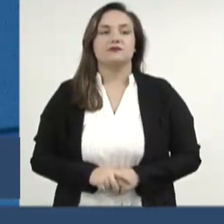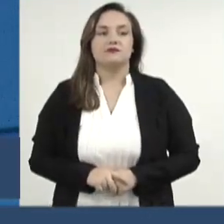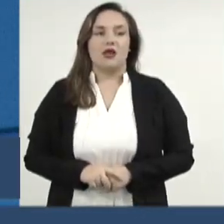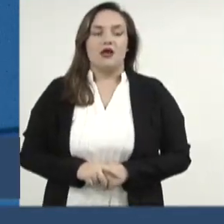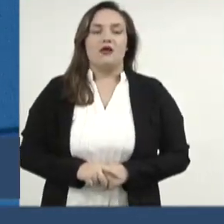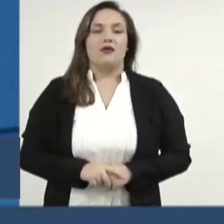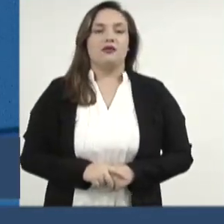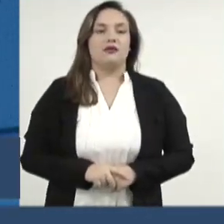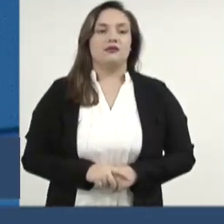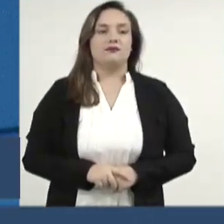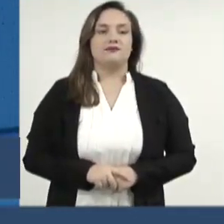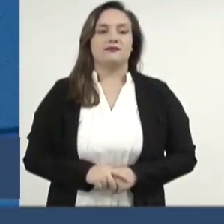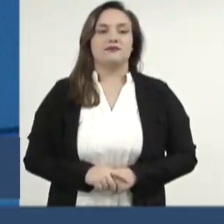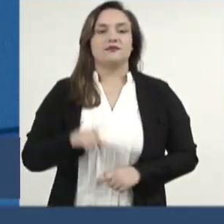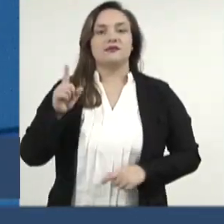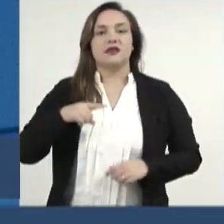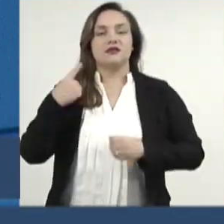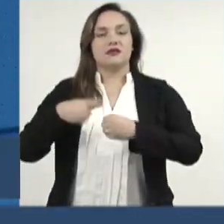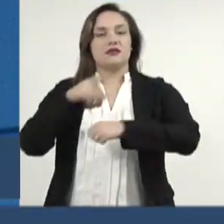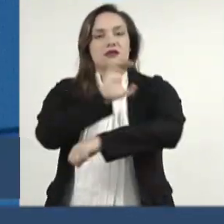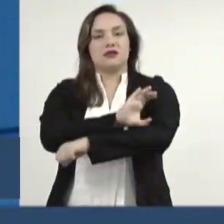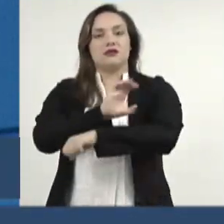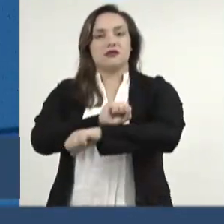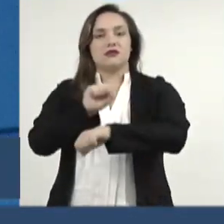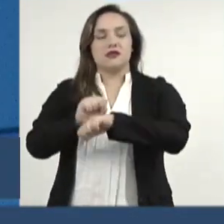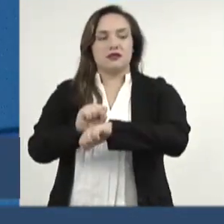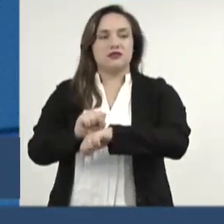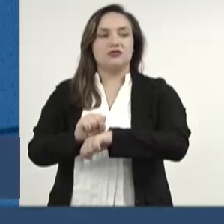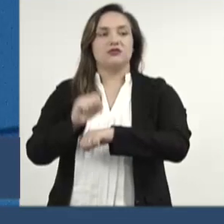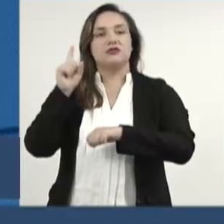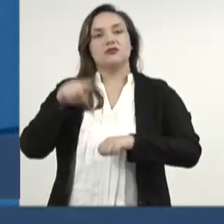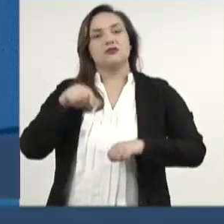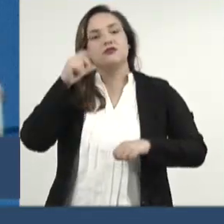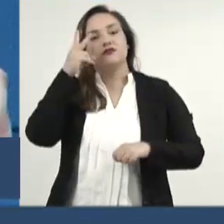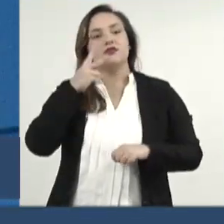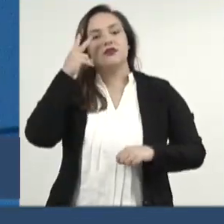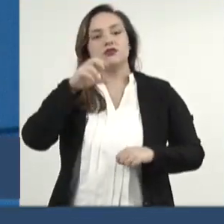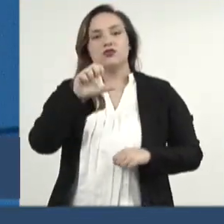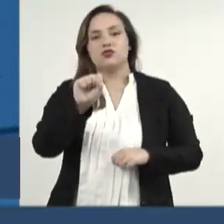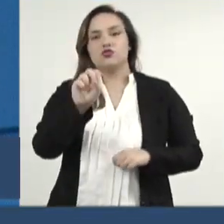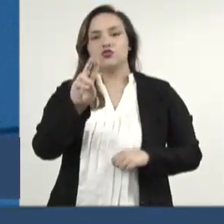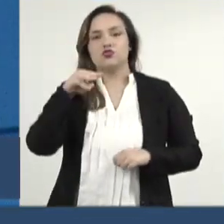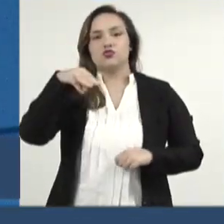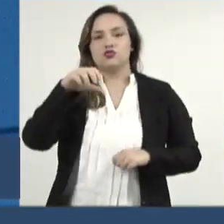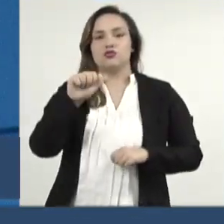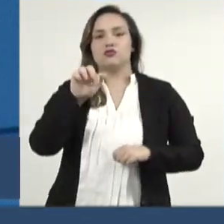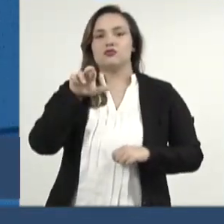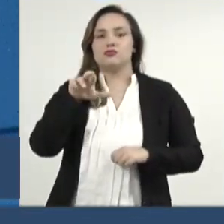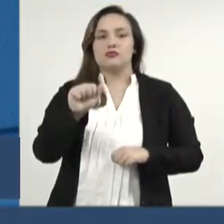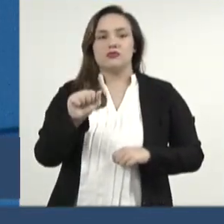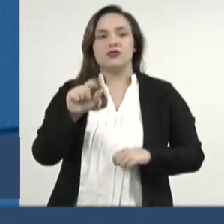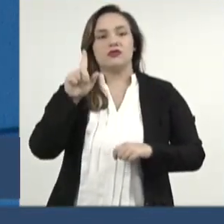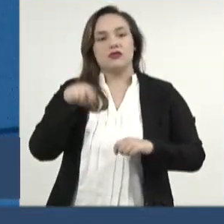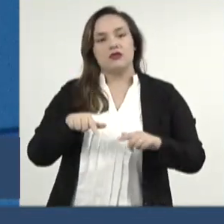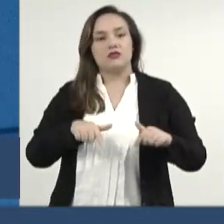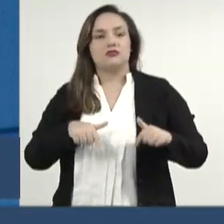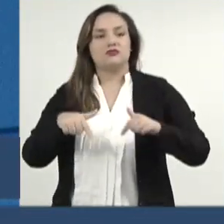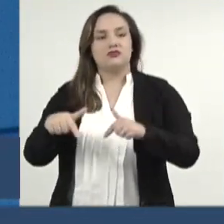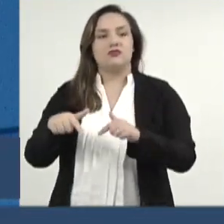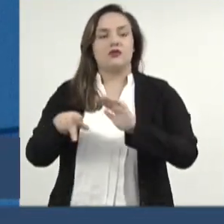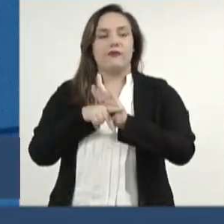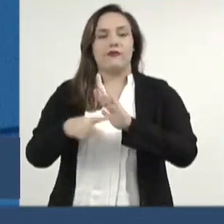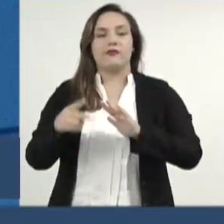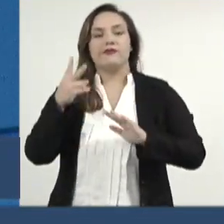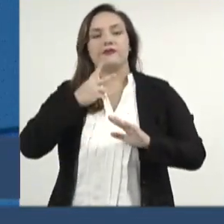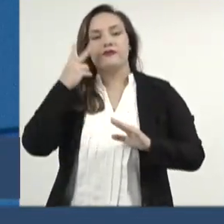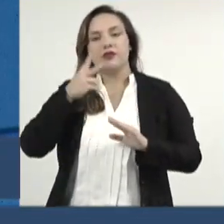Cacilândia, né, a vereadora Sumara Leal, ela usou a rede social para protestar contra o vereador lá